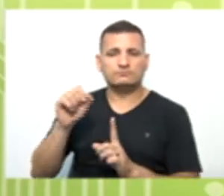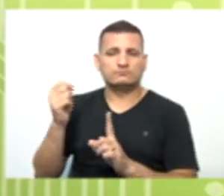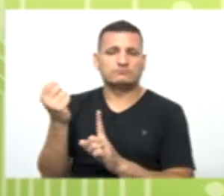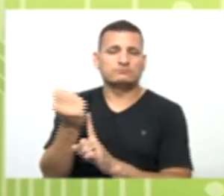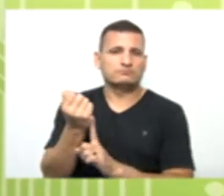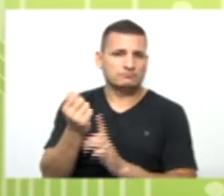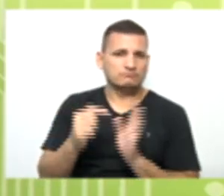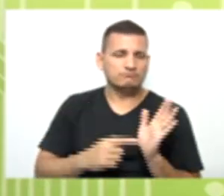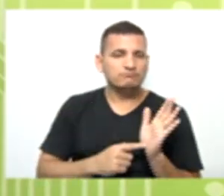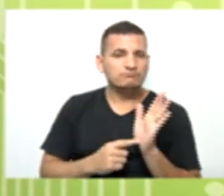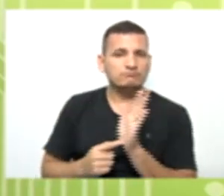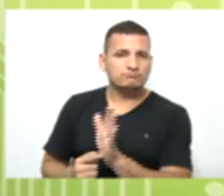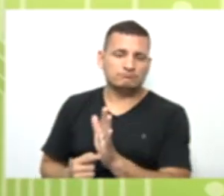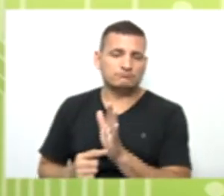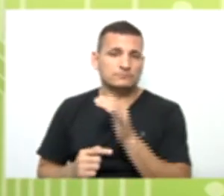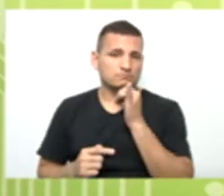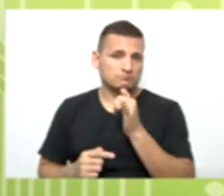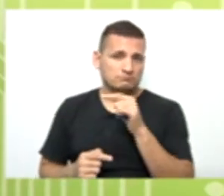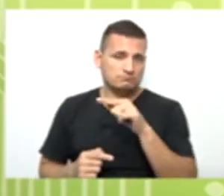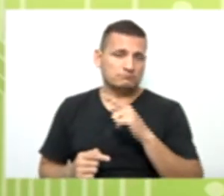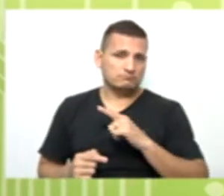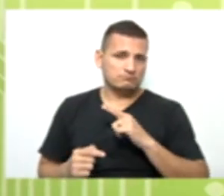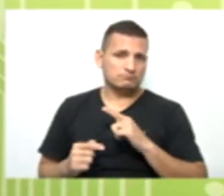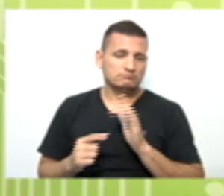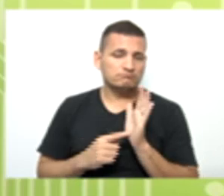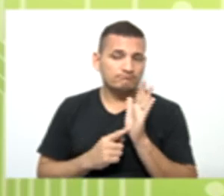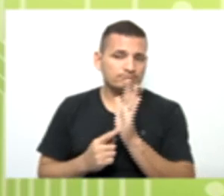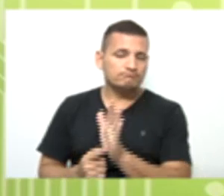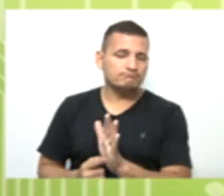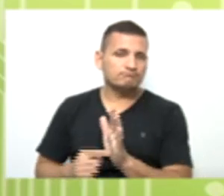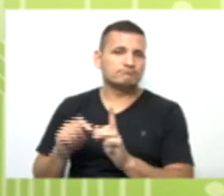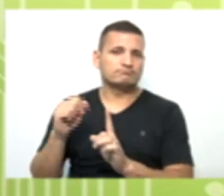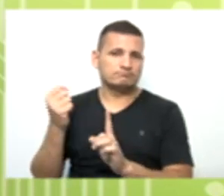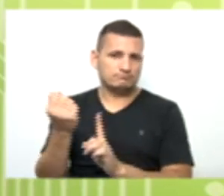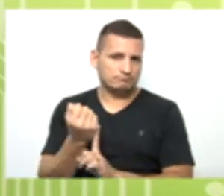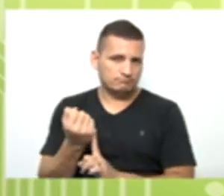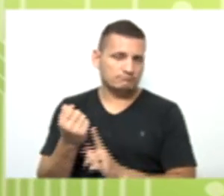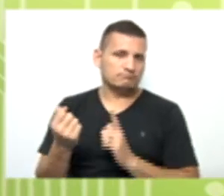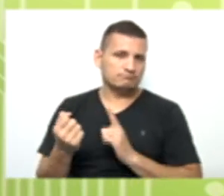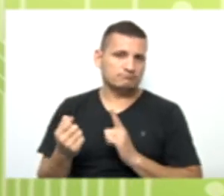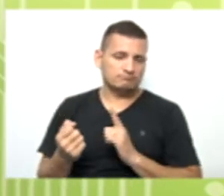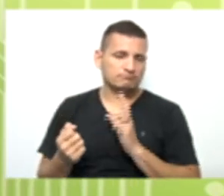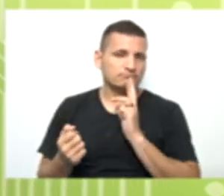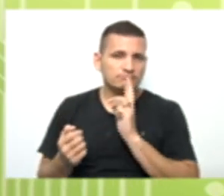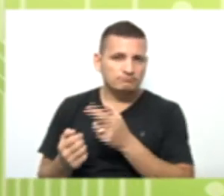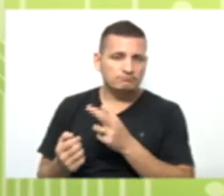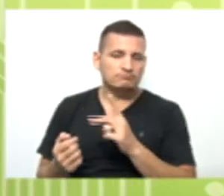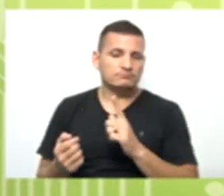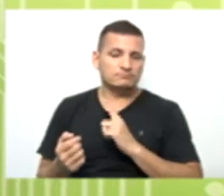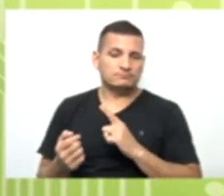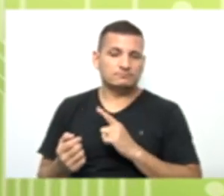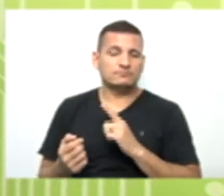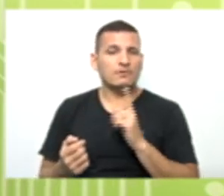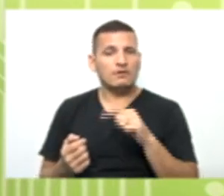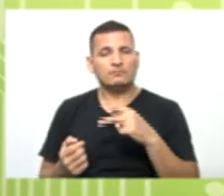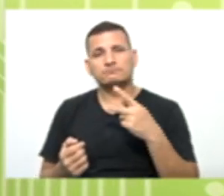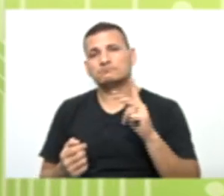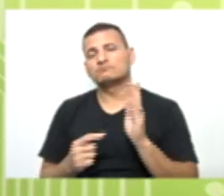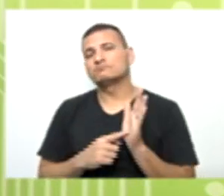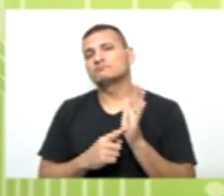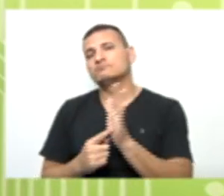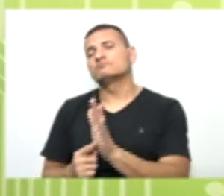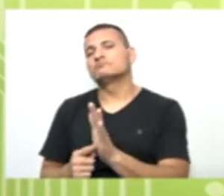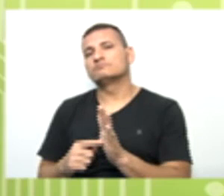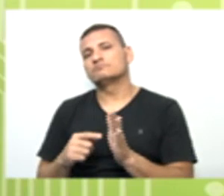se ela tem um retorno social, se ela traz algum benefício, alguma resposta, essa é a contribuição